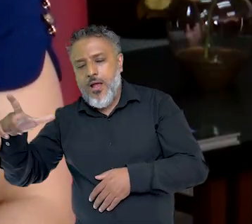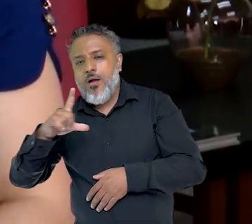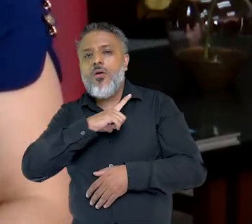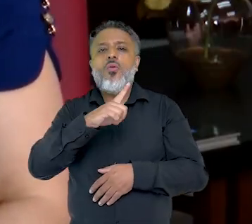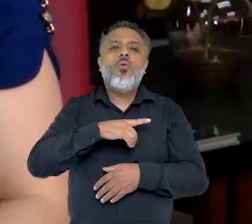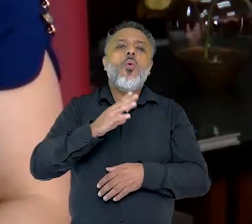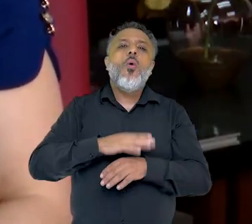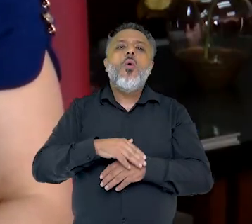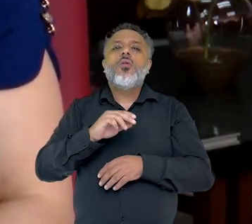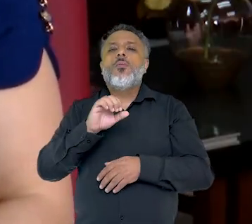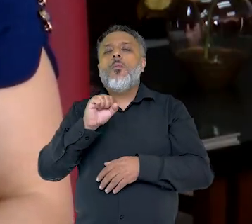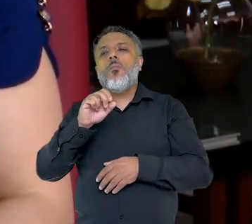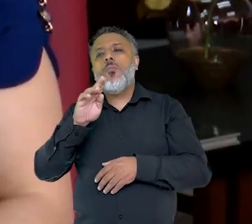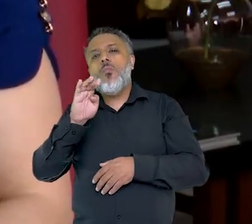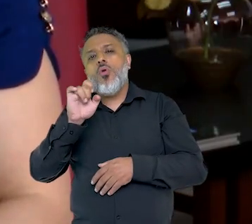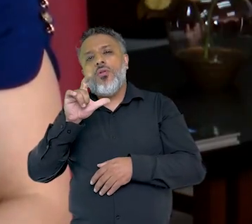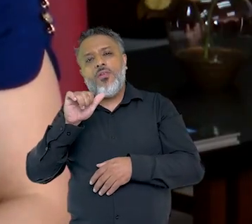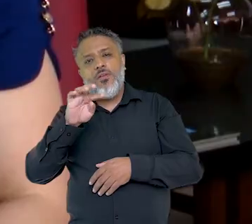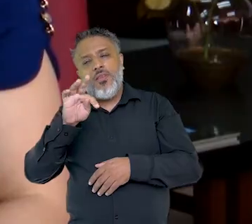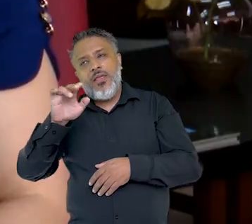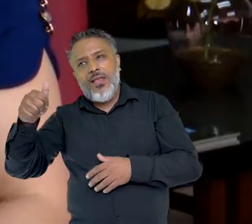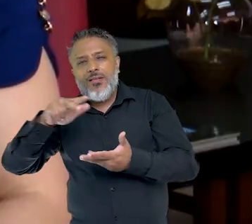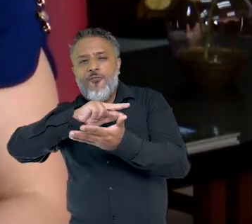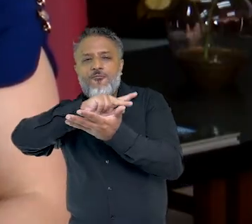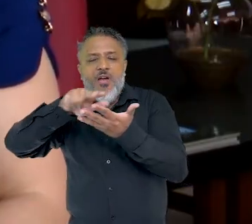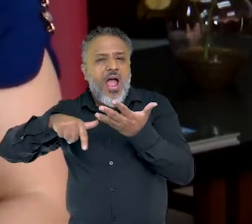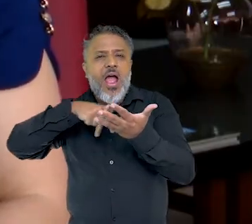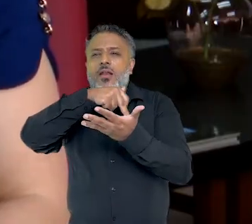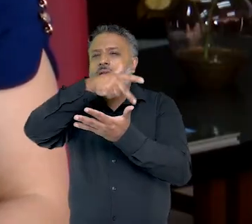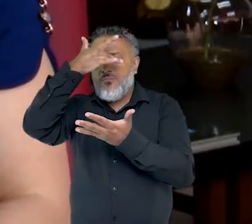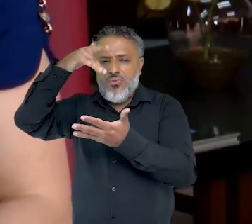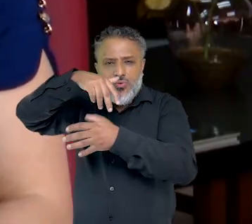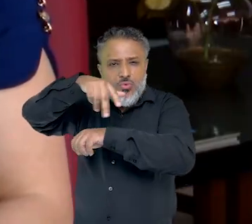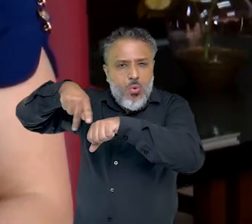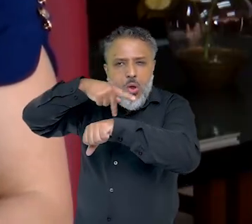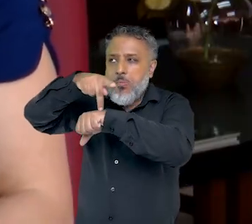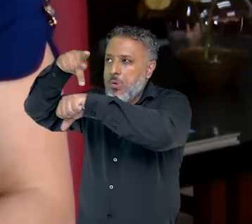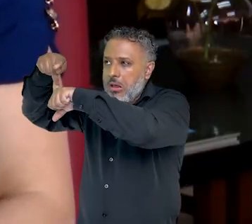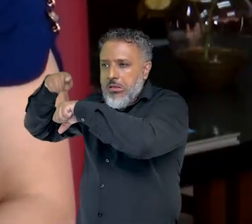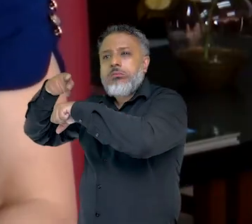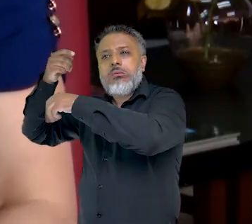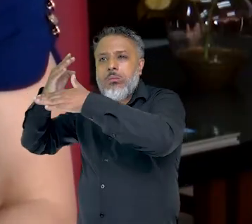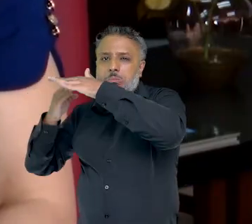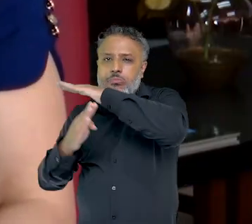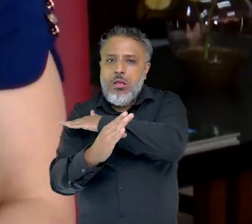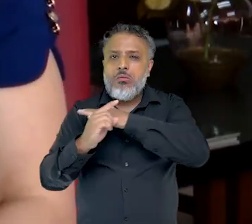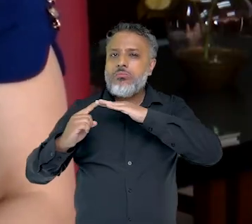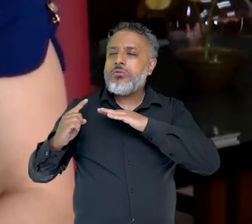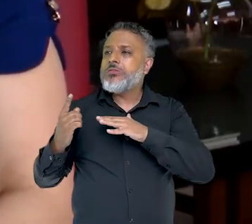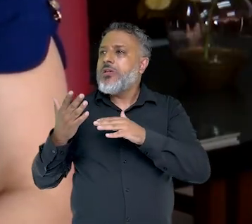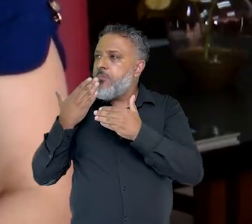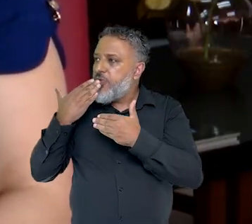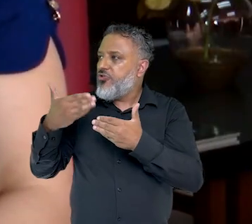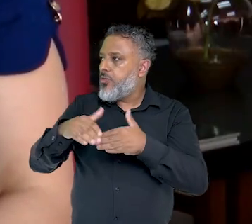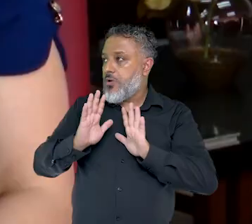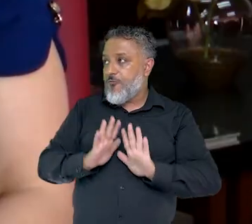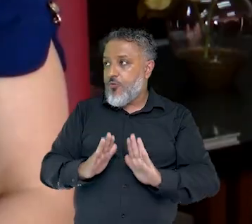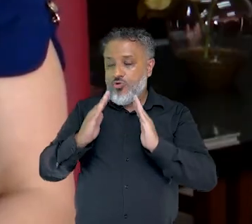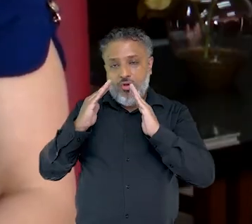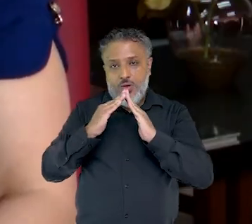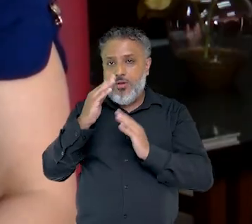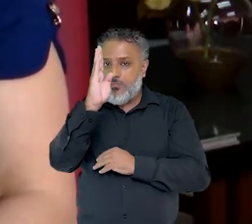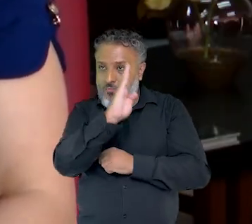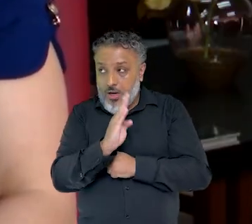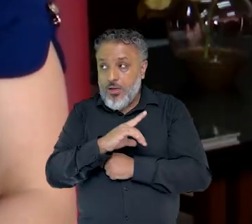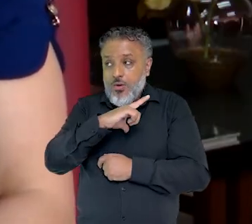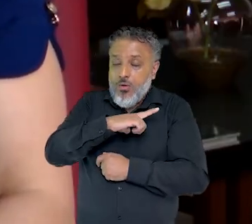congolesas, que são fluxos migratórios que já existiam por motivos diversos, incluindo o refúgio, mas nós